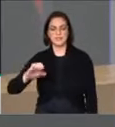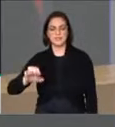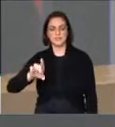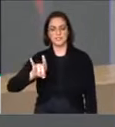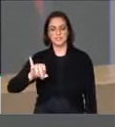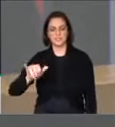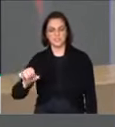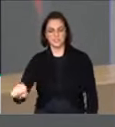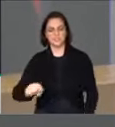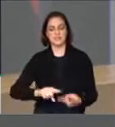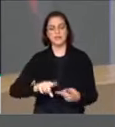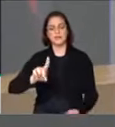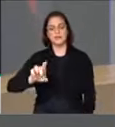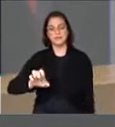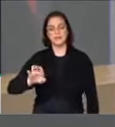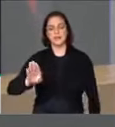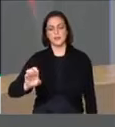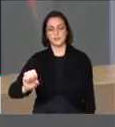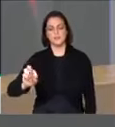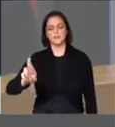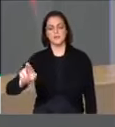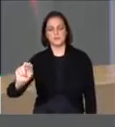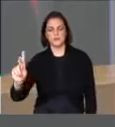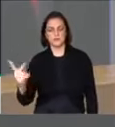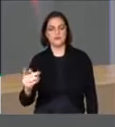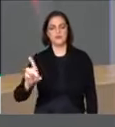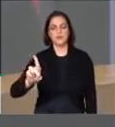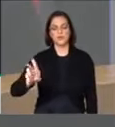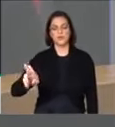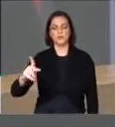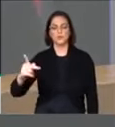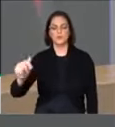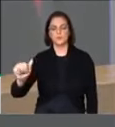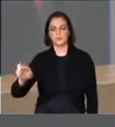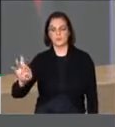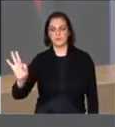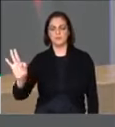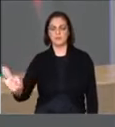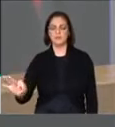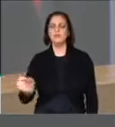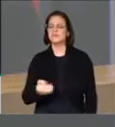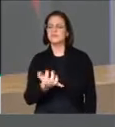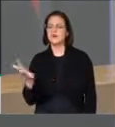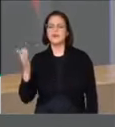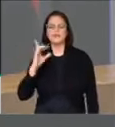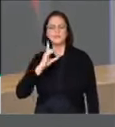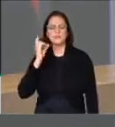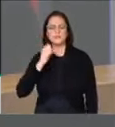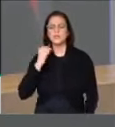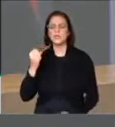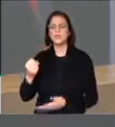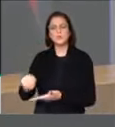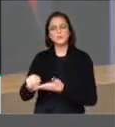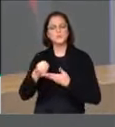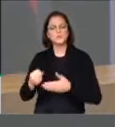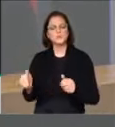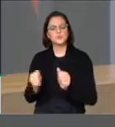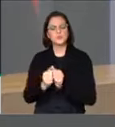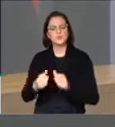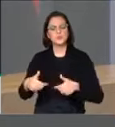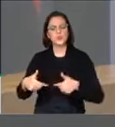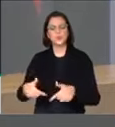tantas outras pessoas, tantos outros parlamentares lutaram conosco, nós não conseguimos